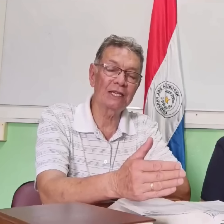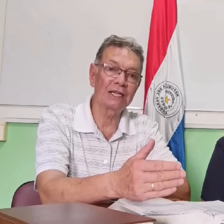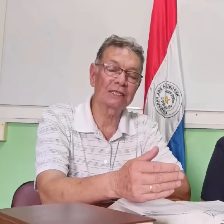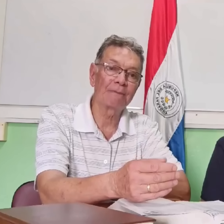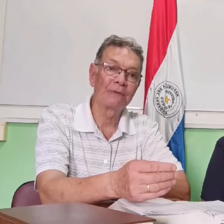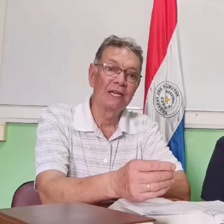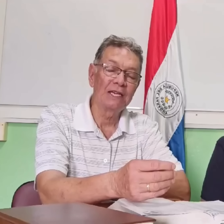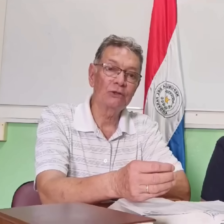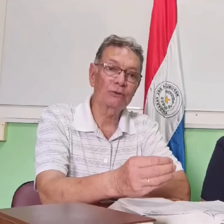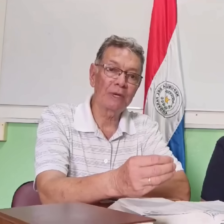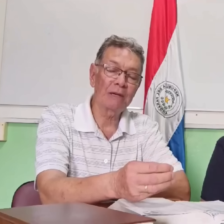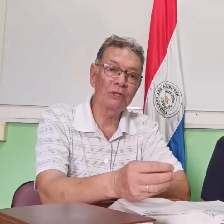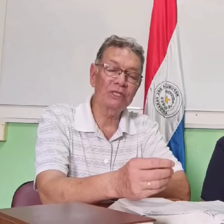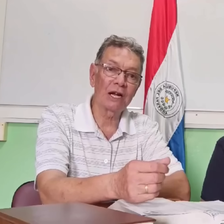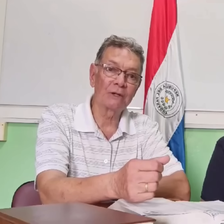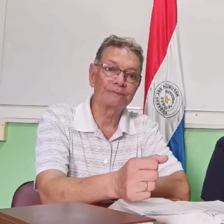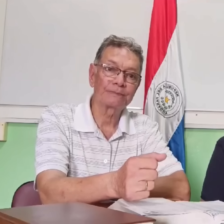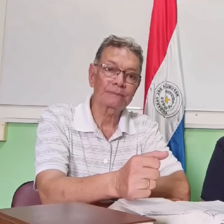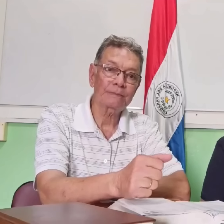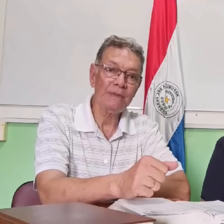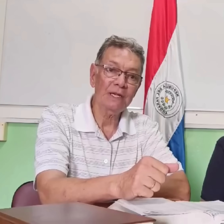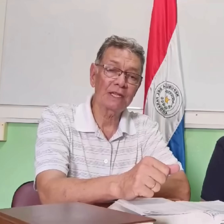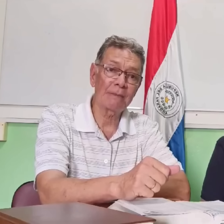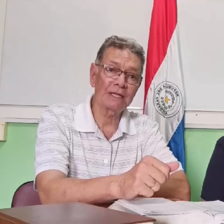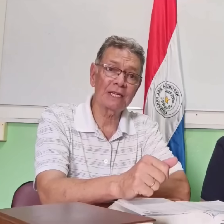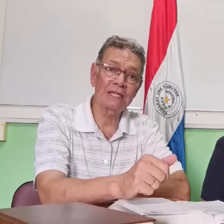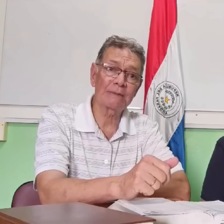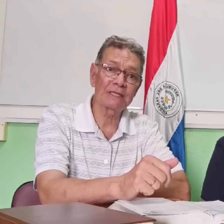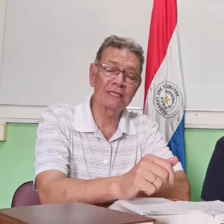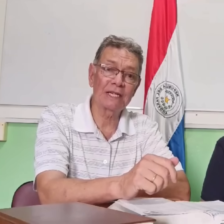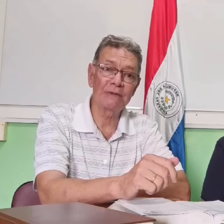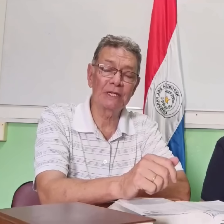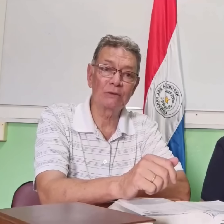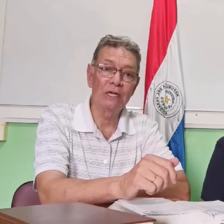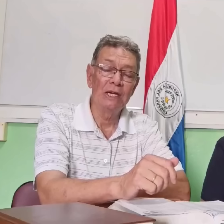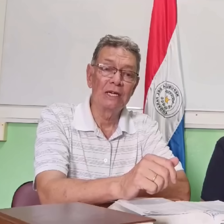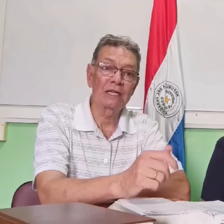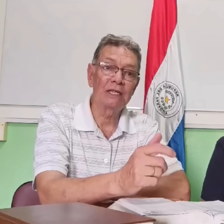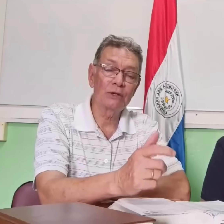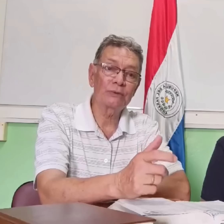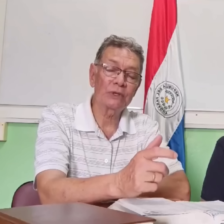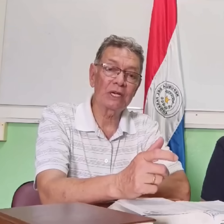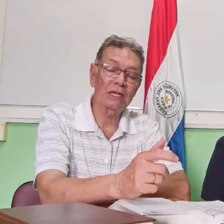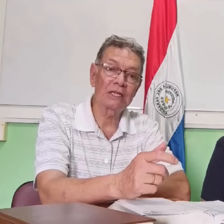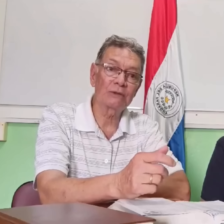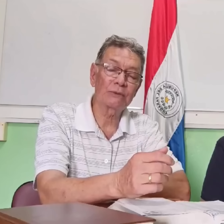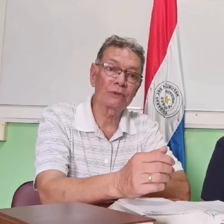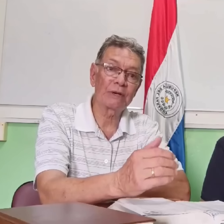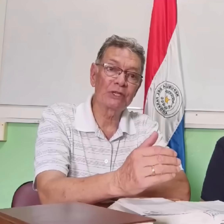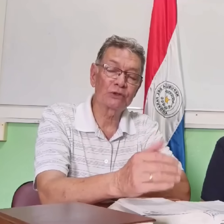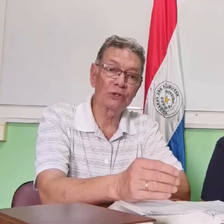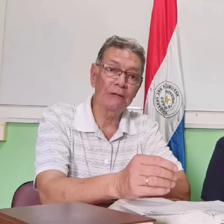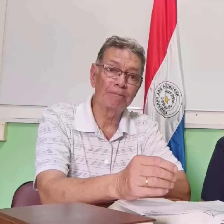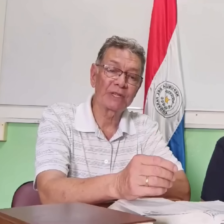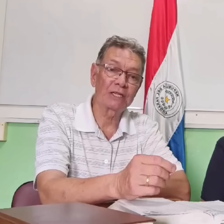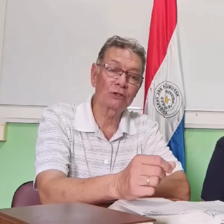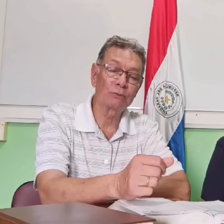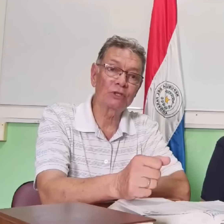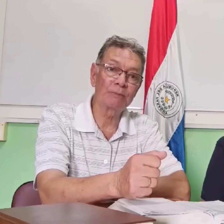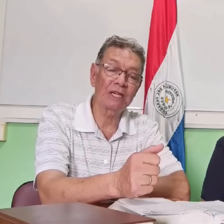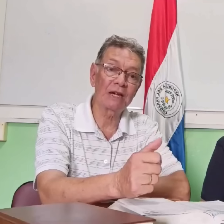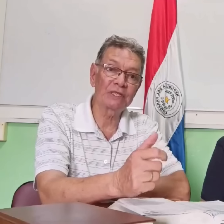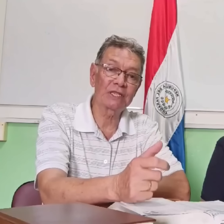os líderes e os membros em geral da amada Igreja Batista IBNU. Que Deus vos abençoe,